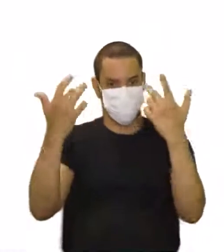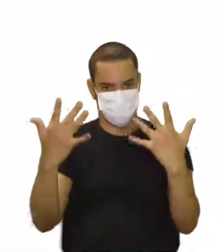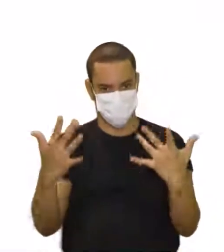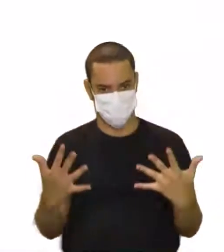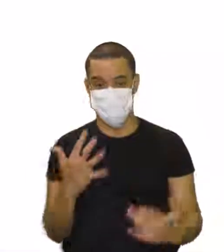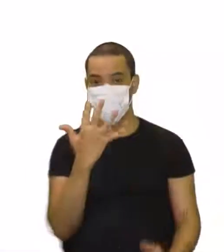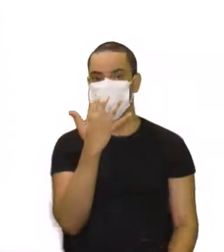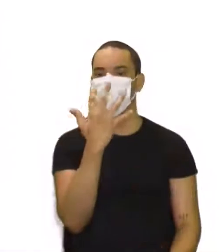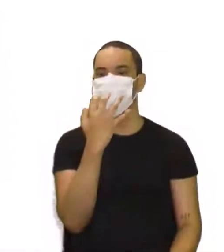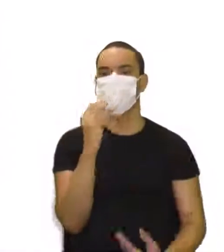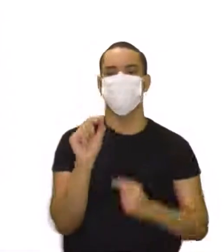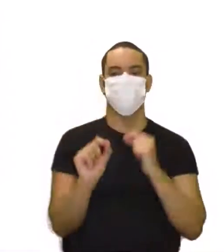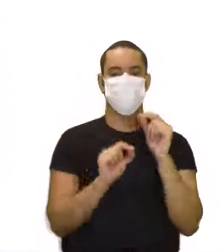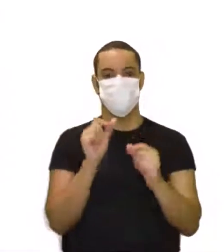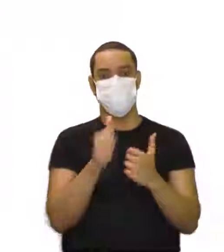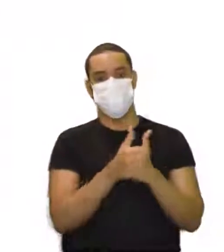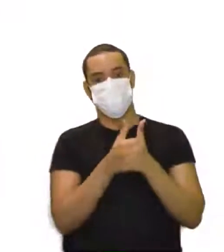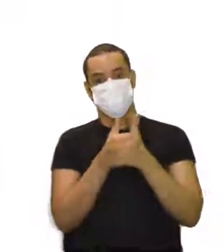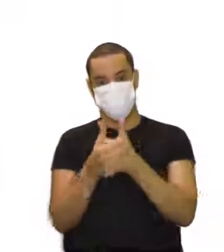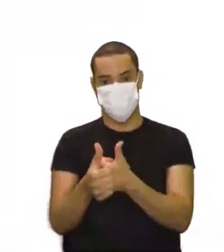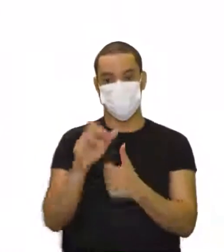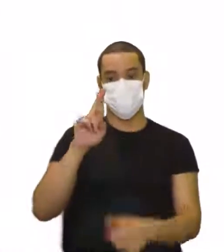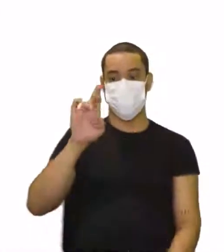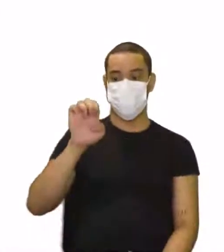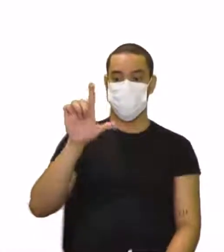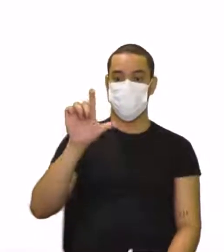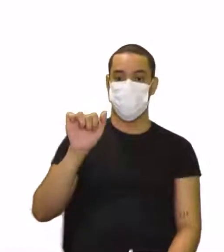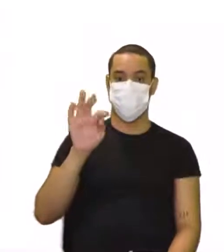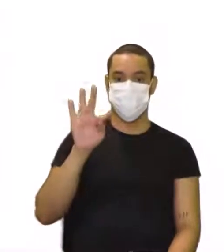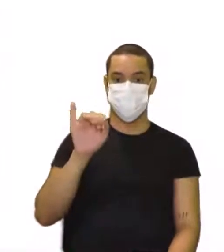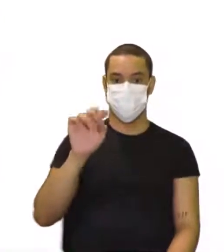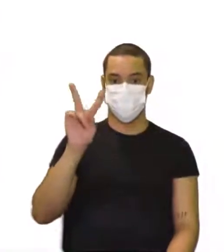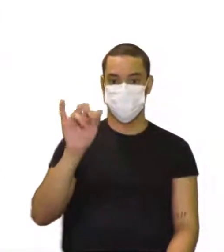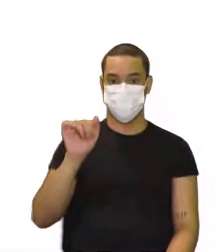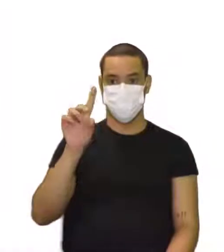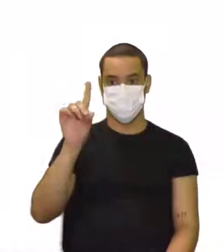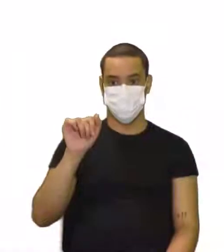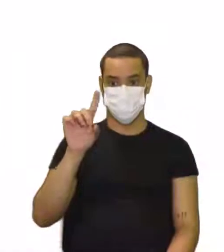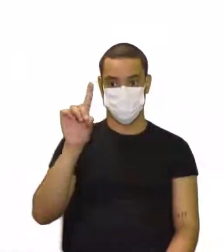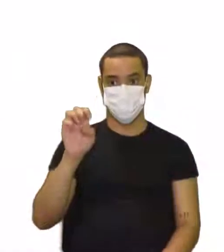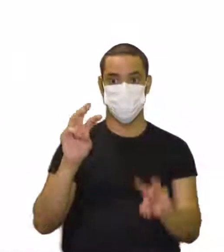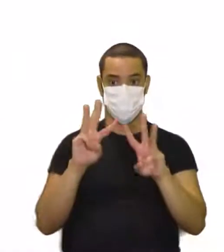Einstein é a seguinte. De acordo com a relatividade geral, grandes massas